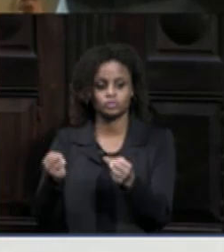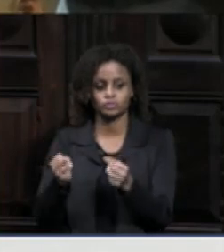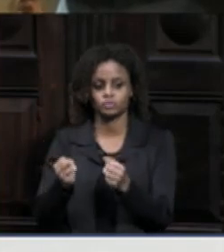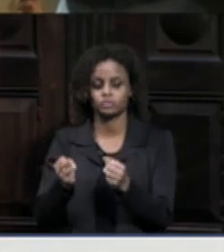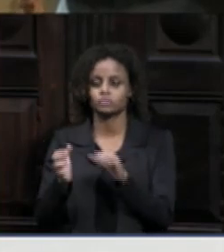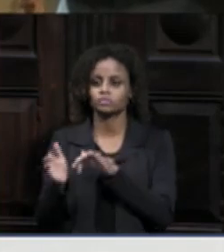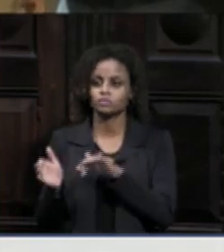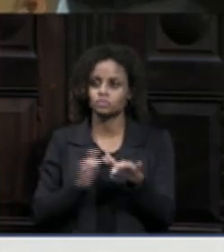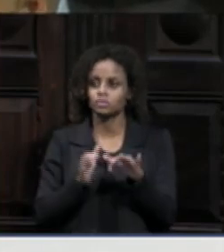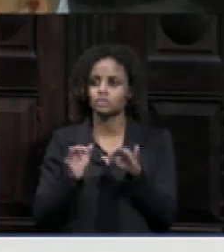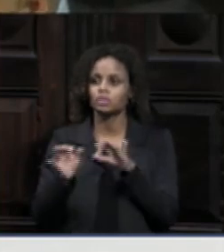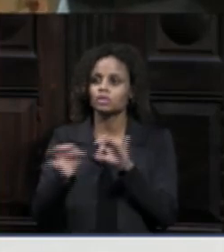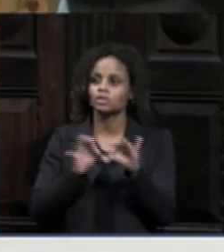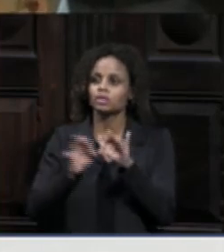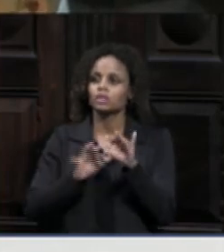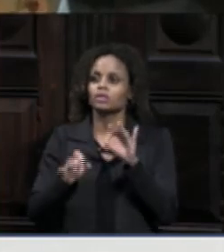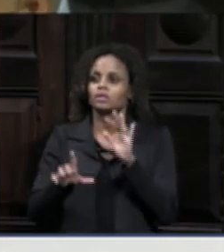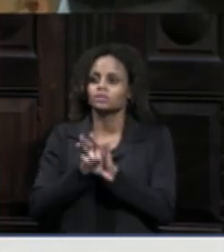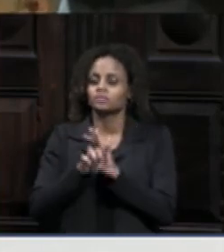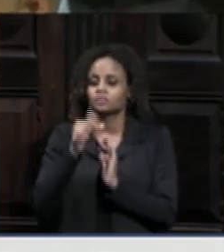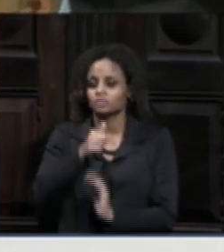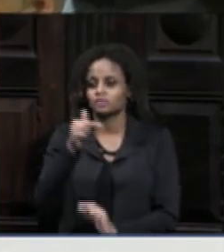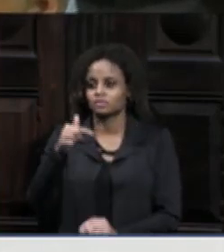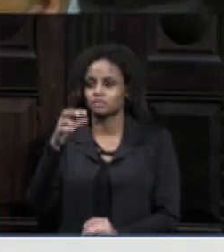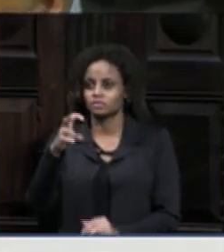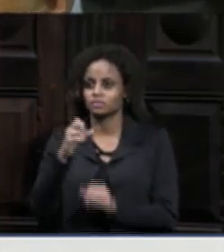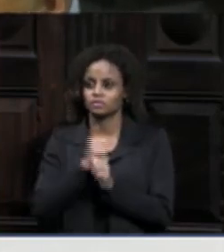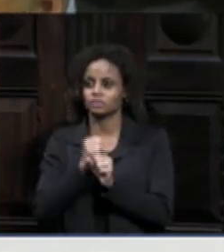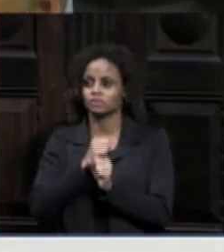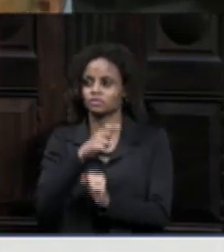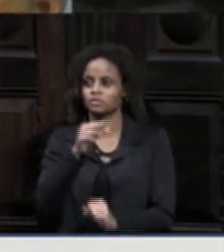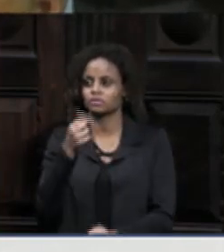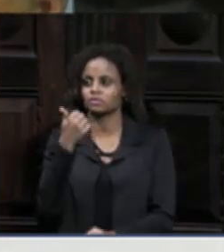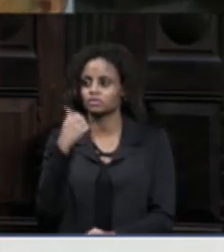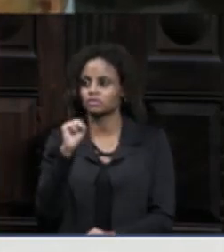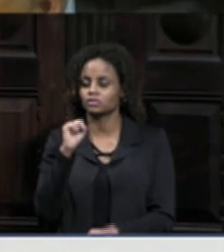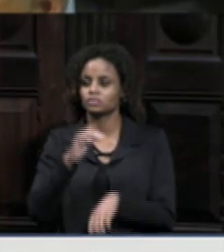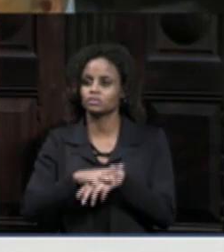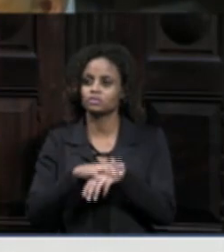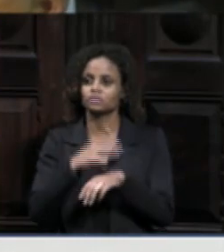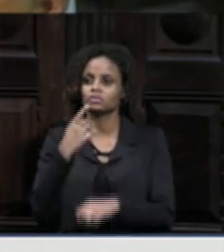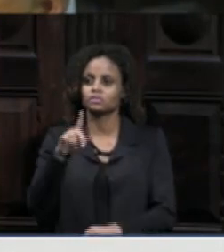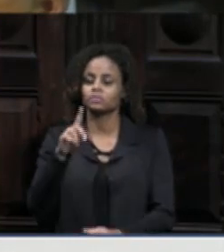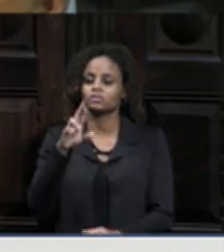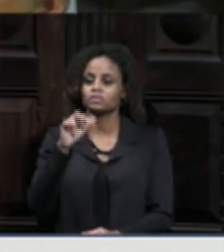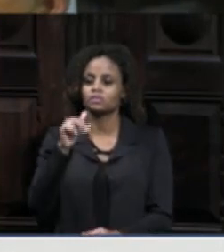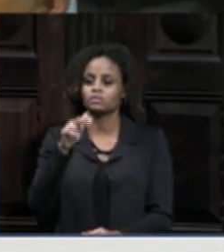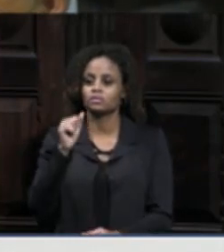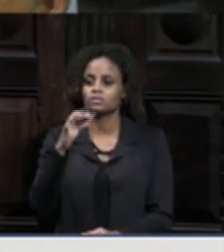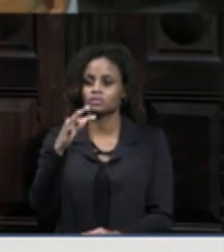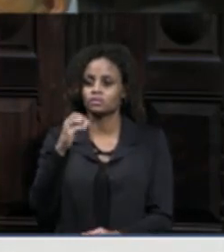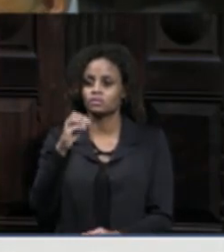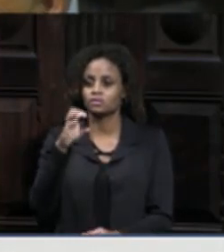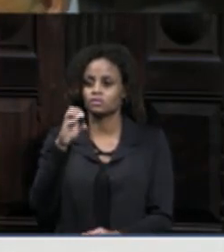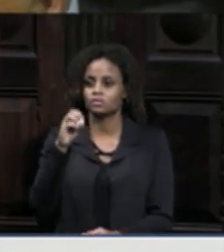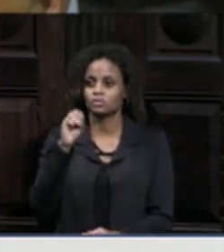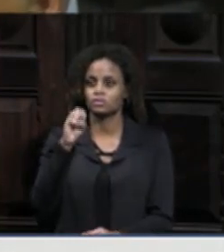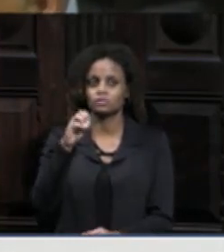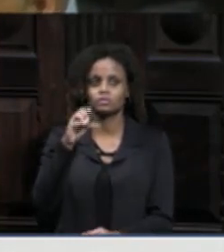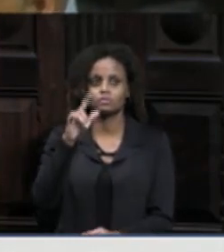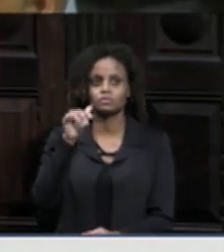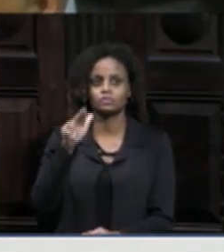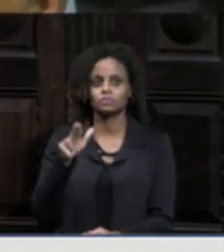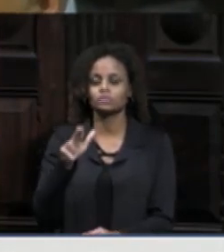resolução 775/2018, de autoria do deputado Renato Cozzolino, concede medalha Tiradentes e seu respectivo diploma